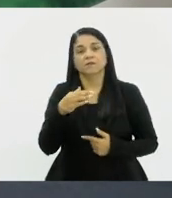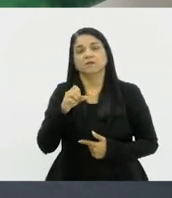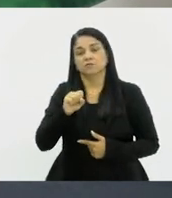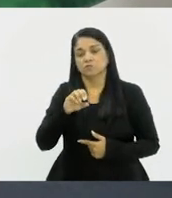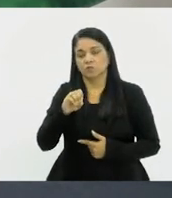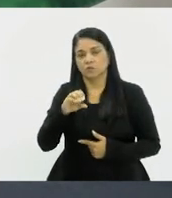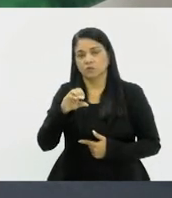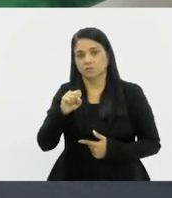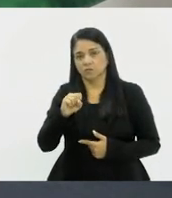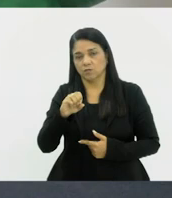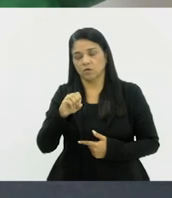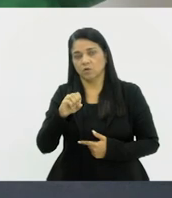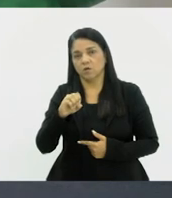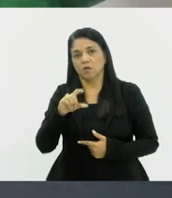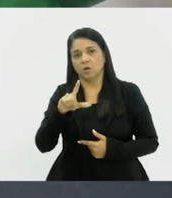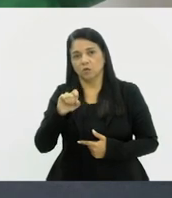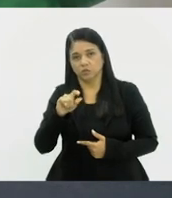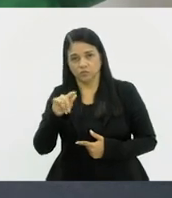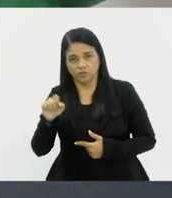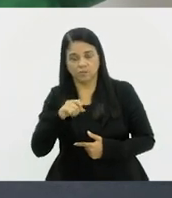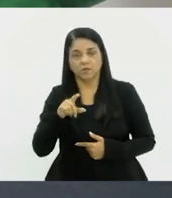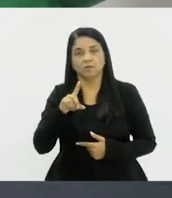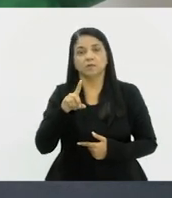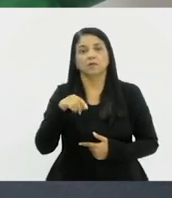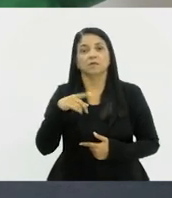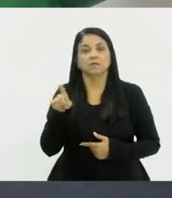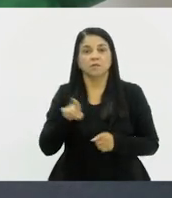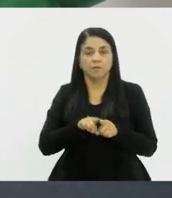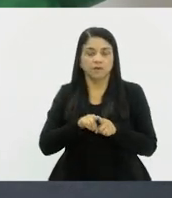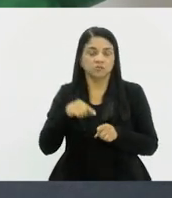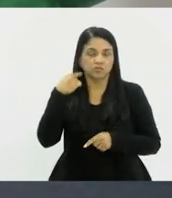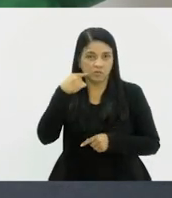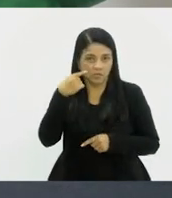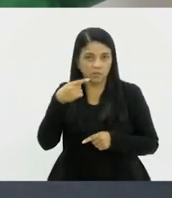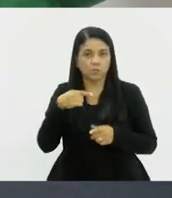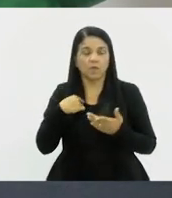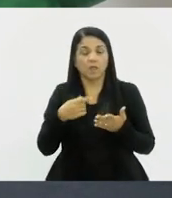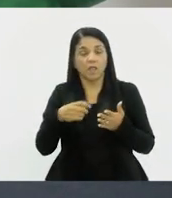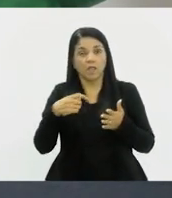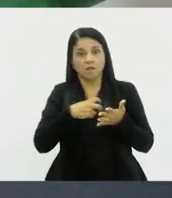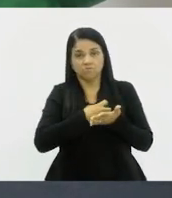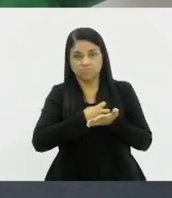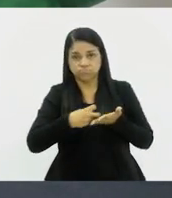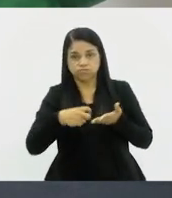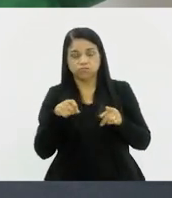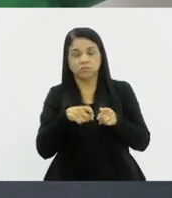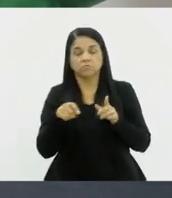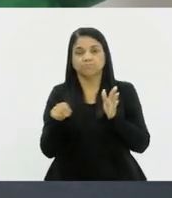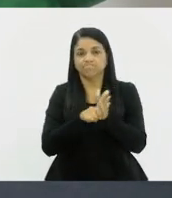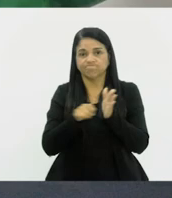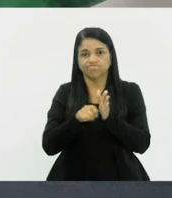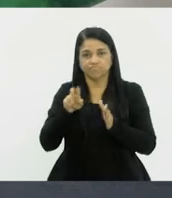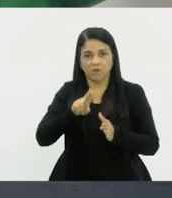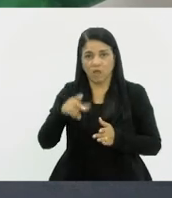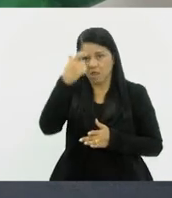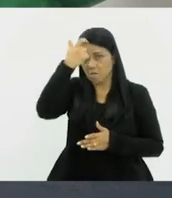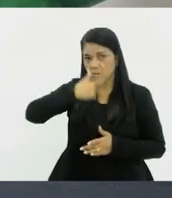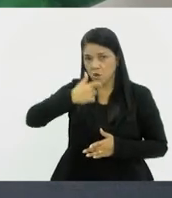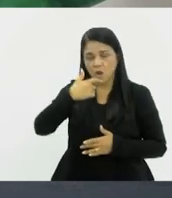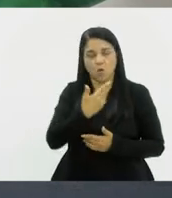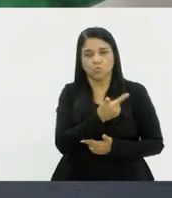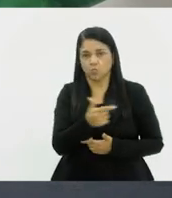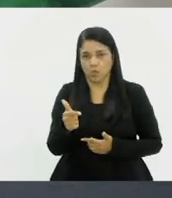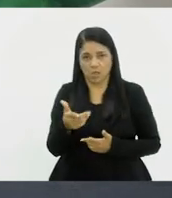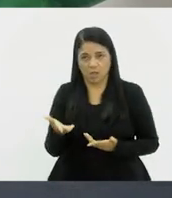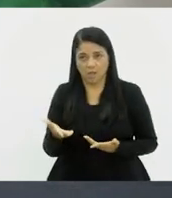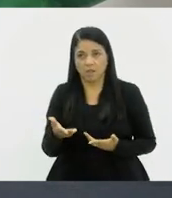né a criminalização do usuário é uma criminalização imoral racista classista né A Lei